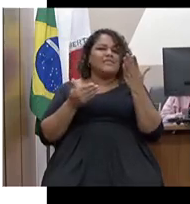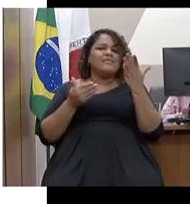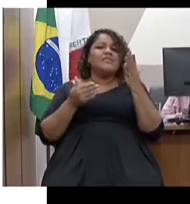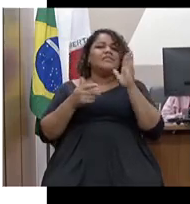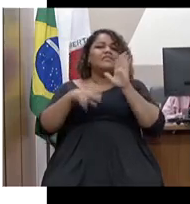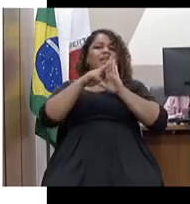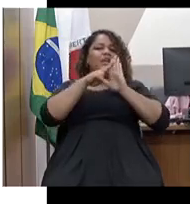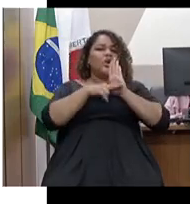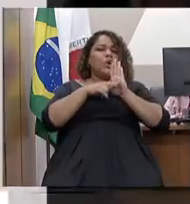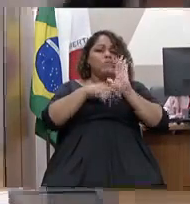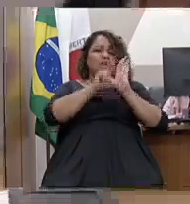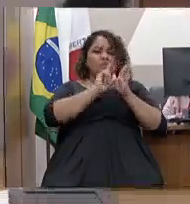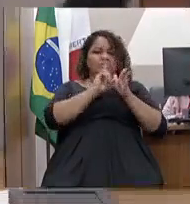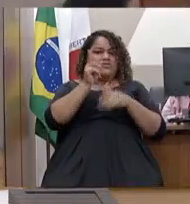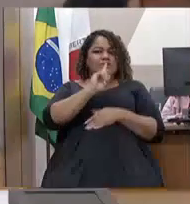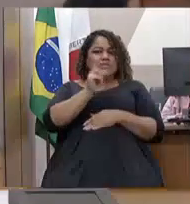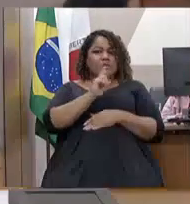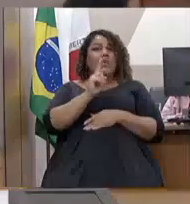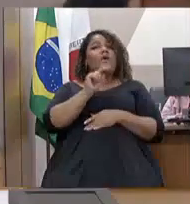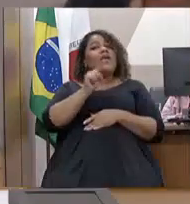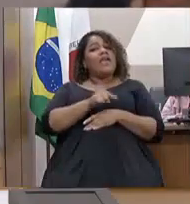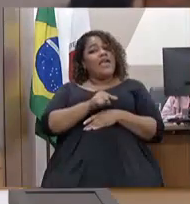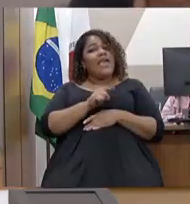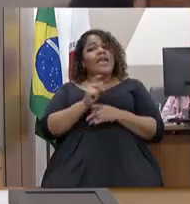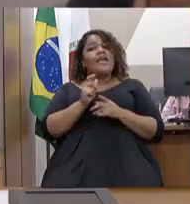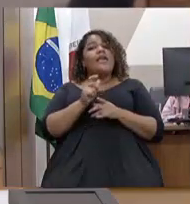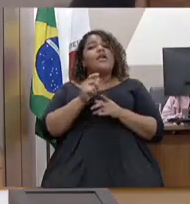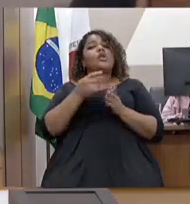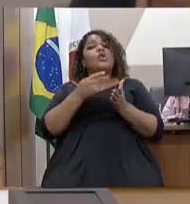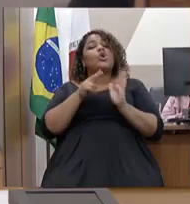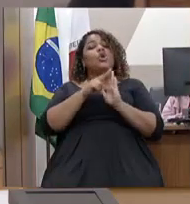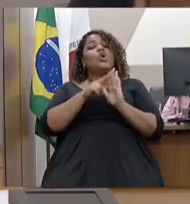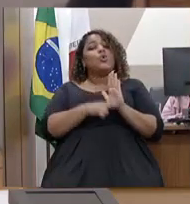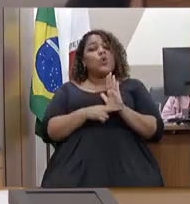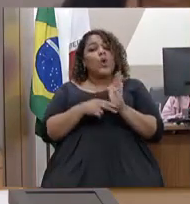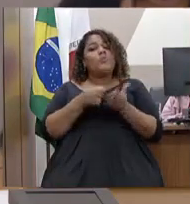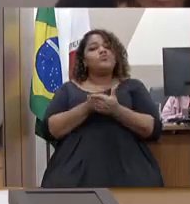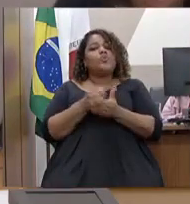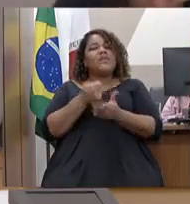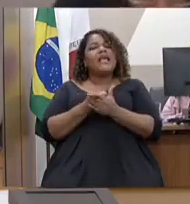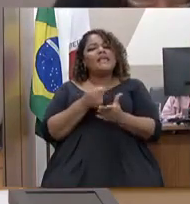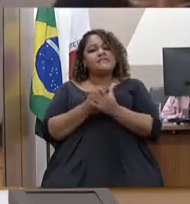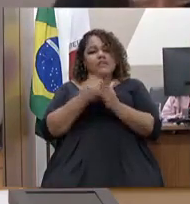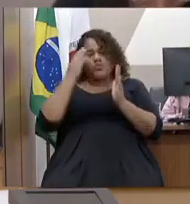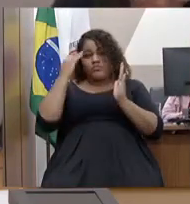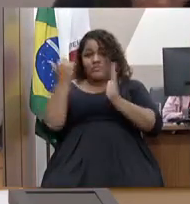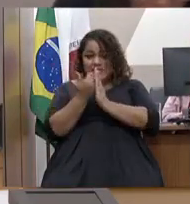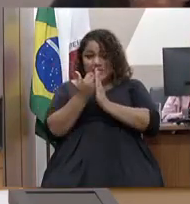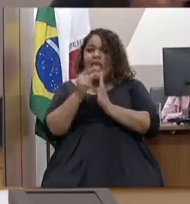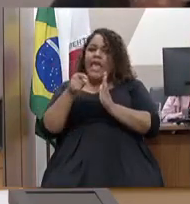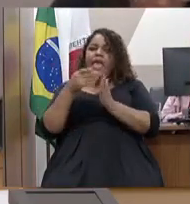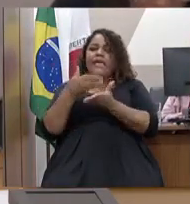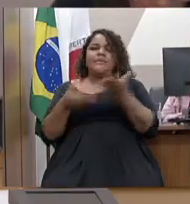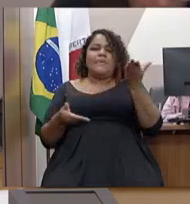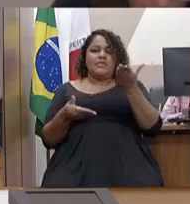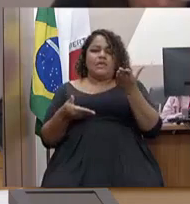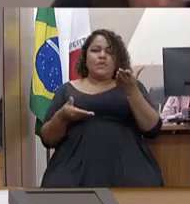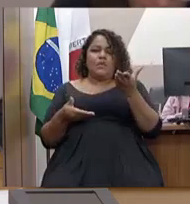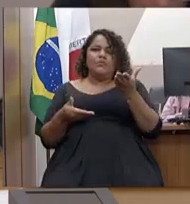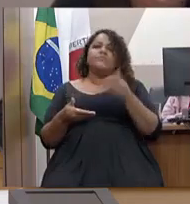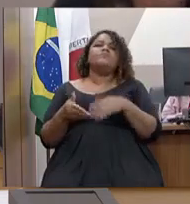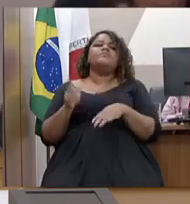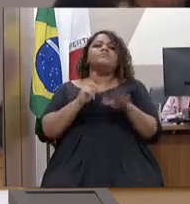exatamente Nas condições de garantir que isso funcione tá nós temos normas para trabalhar em altura nós temos